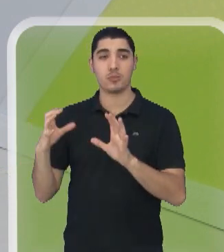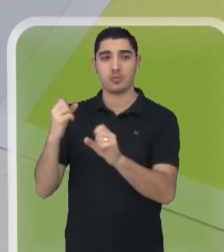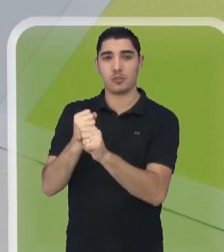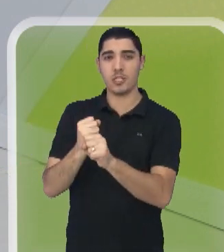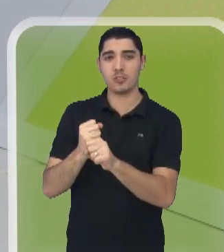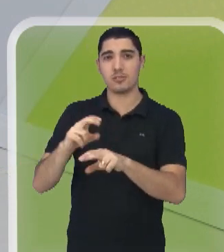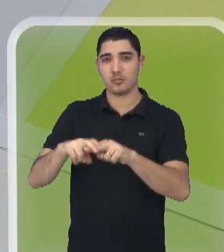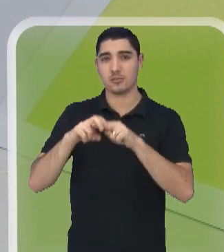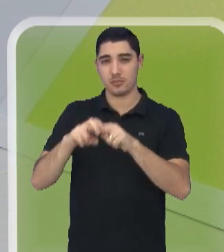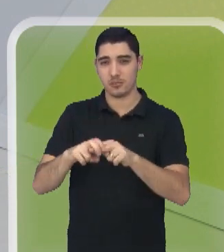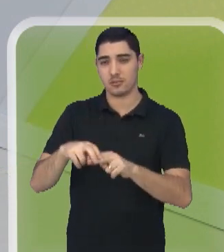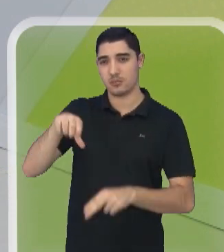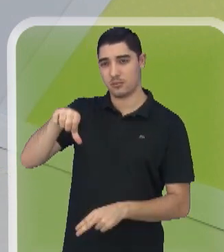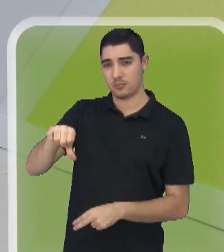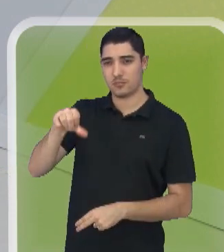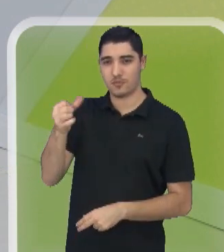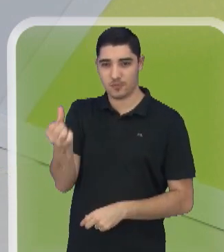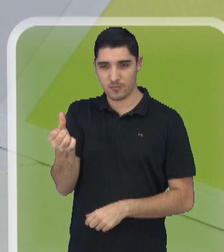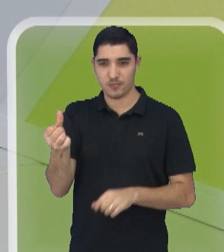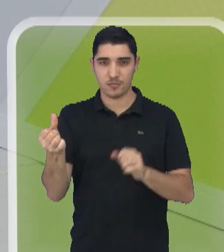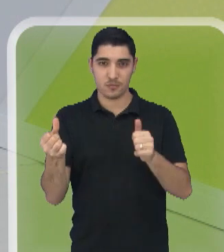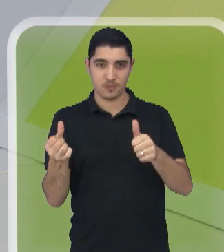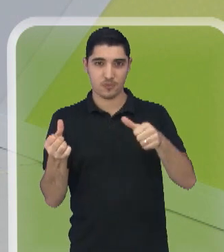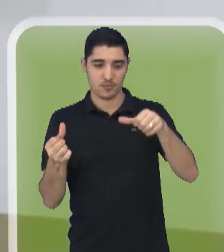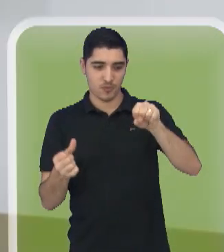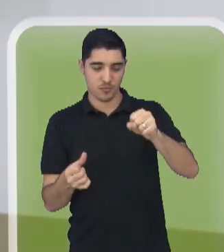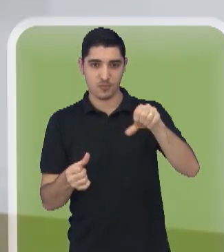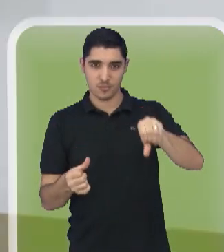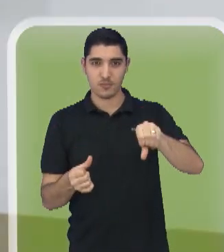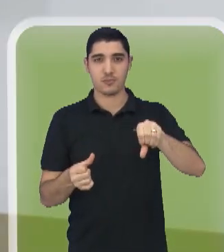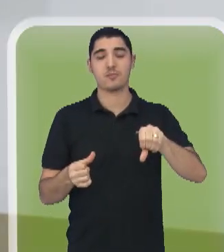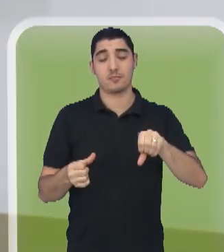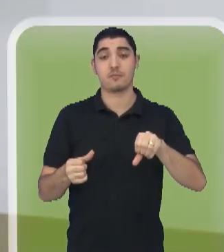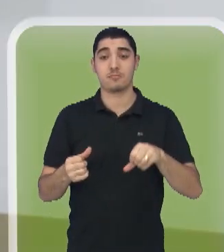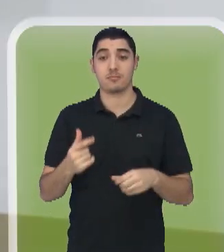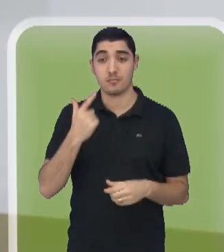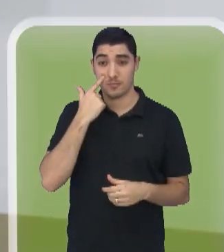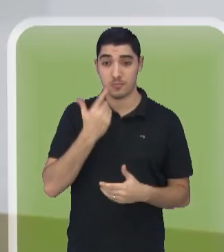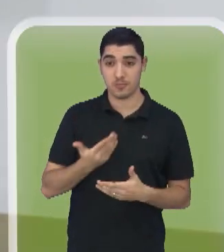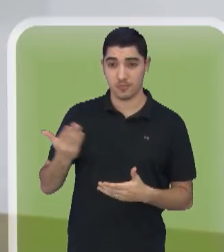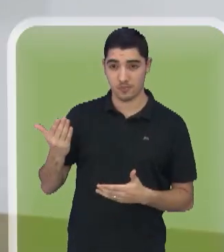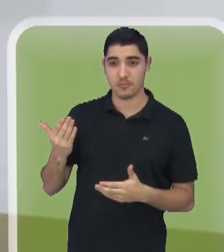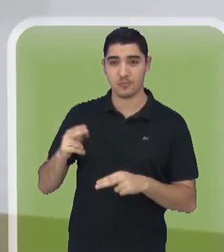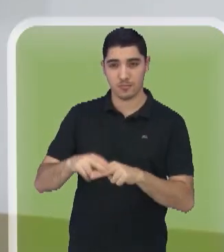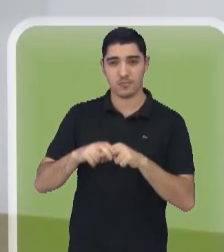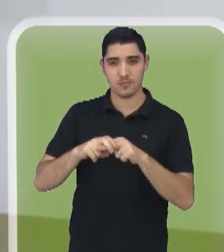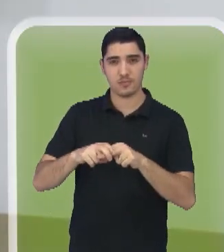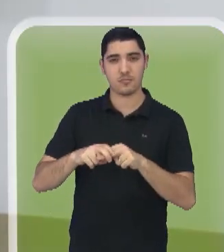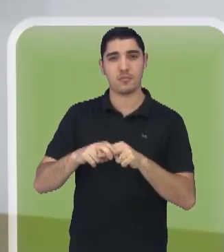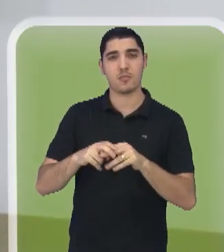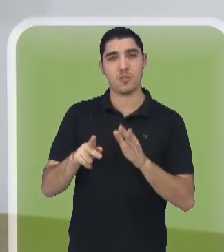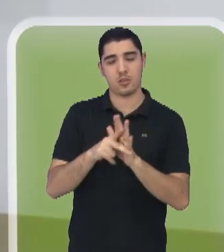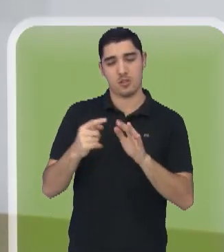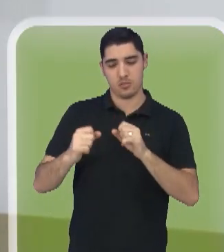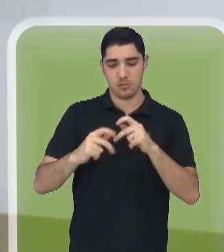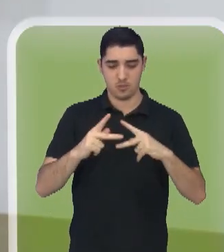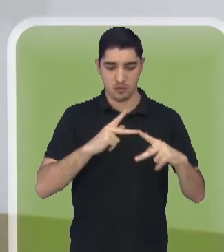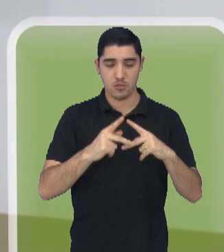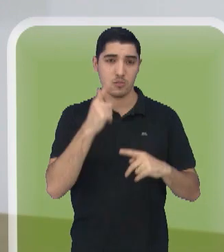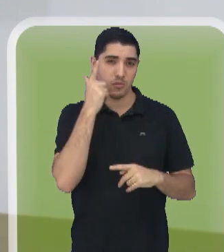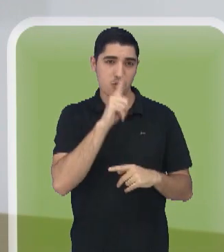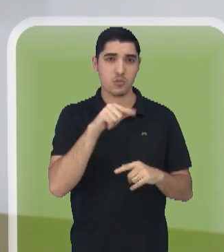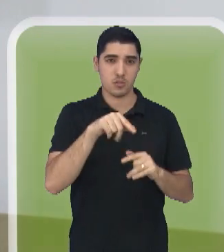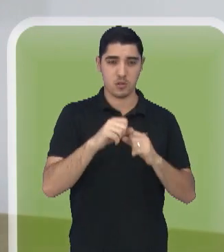José até que foi bem, mediante as circunstâncias, né, Brunão? É legal que mostra uma evolução, né? O São José, que não tinha perdido esse ano, ganhou a última partida no final